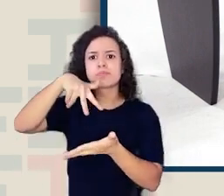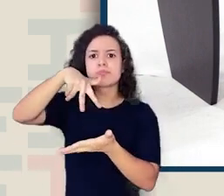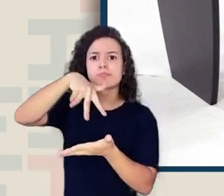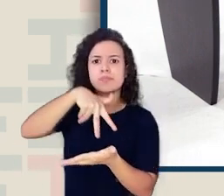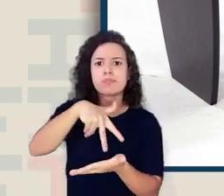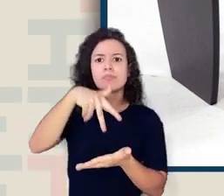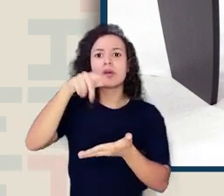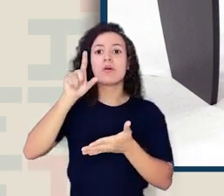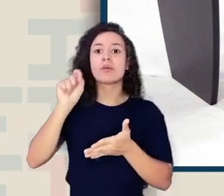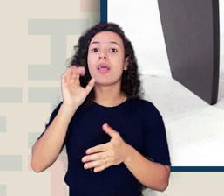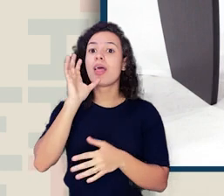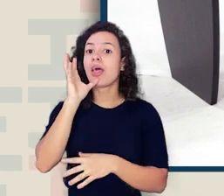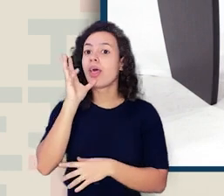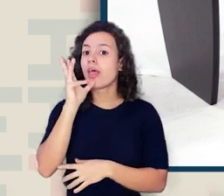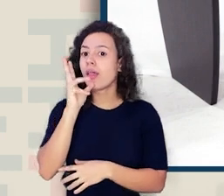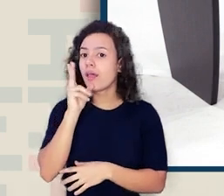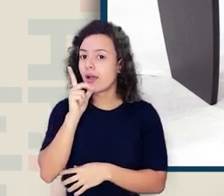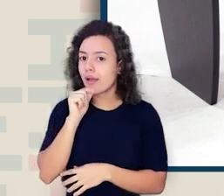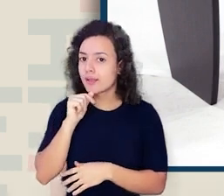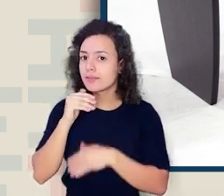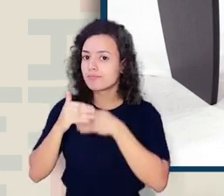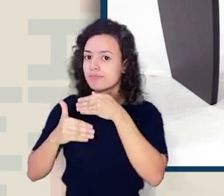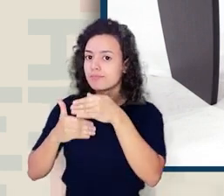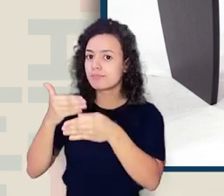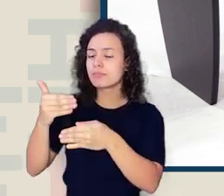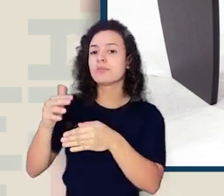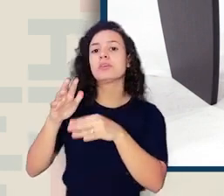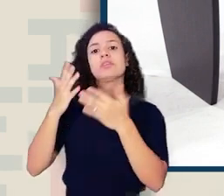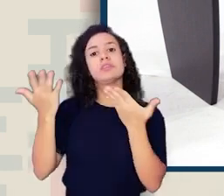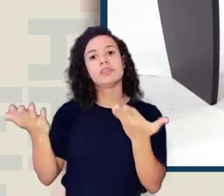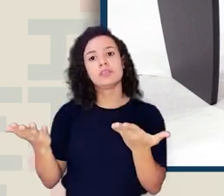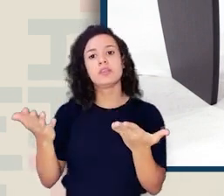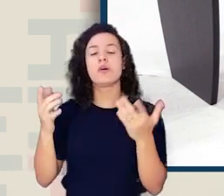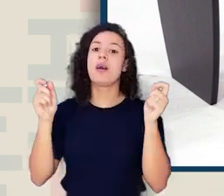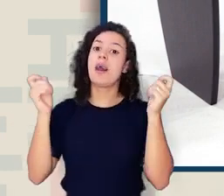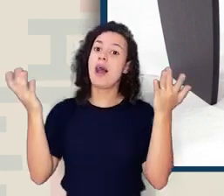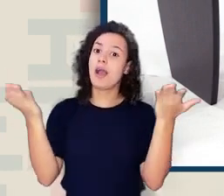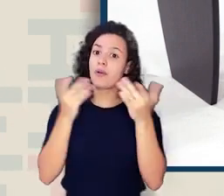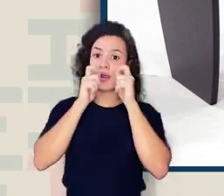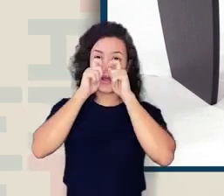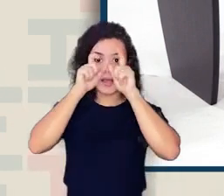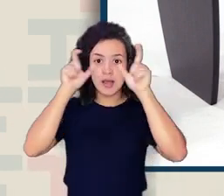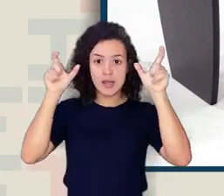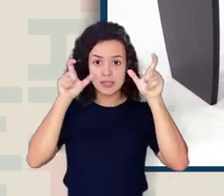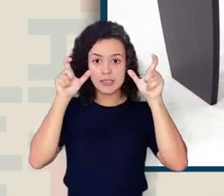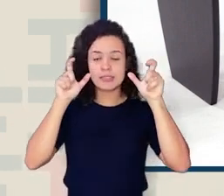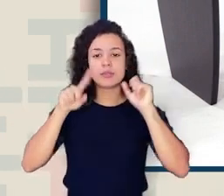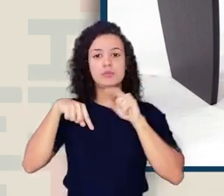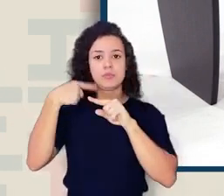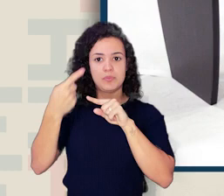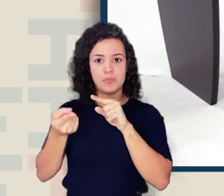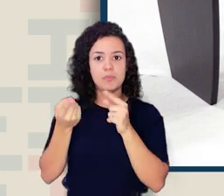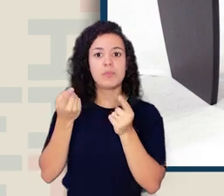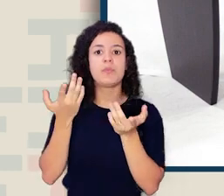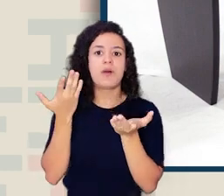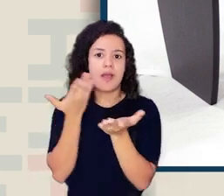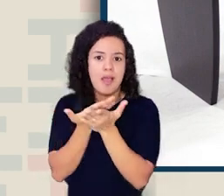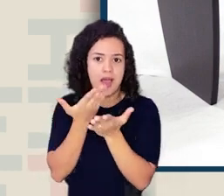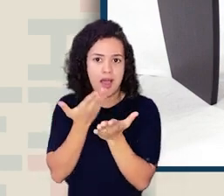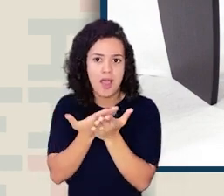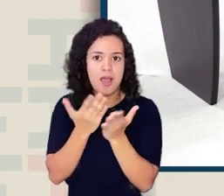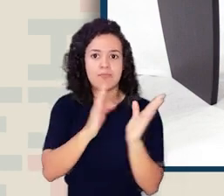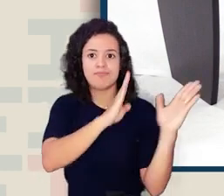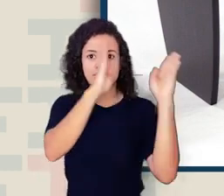andamento em uma perspectiva mais lenta. E é para isso que nós vamos chamar, então, a atenção, num próximo momento da